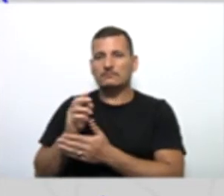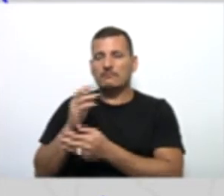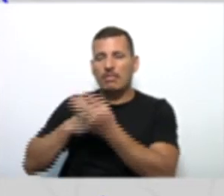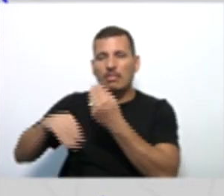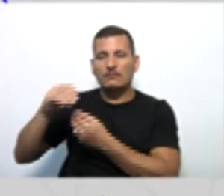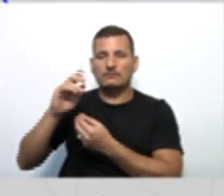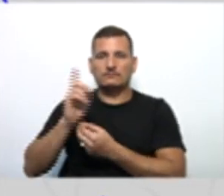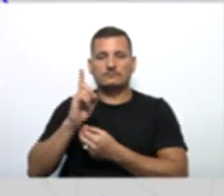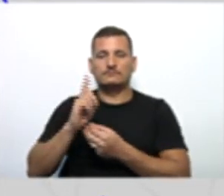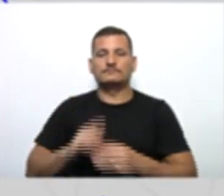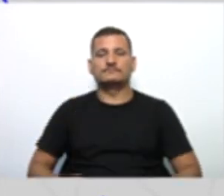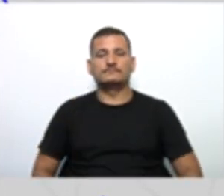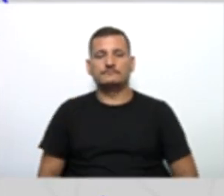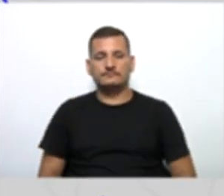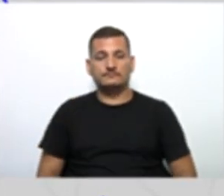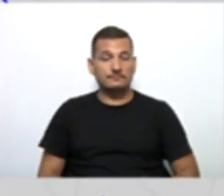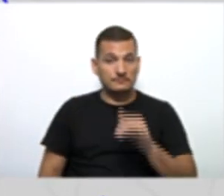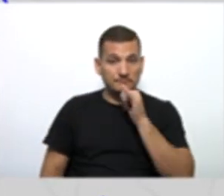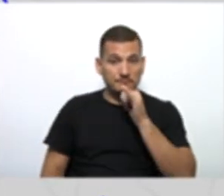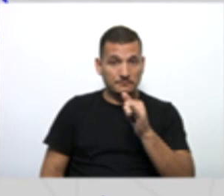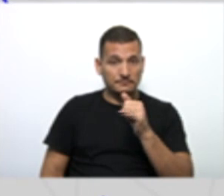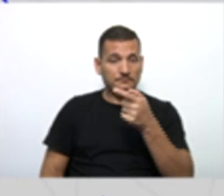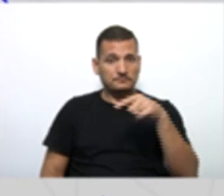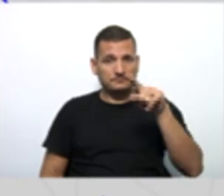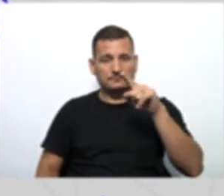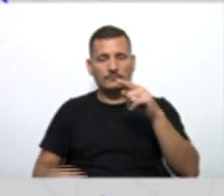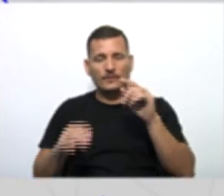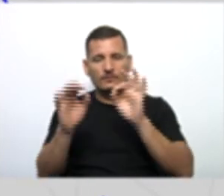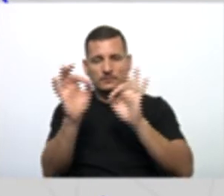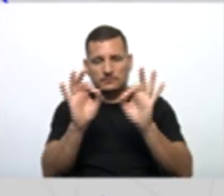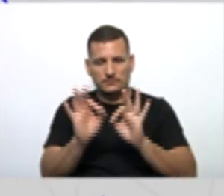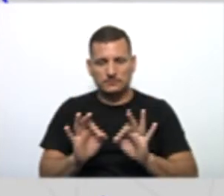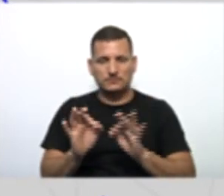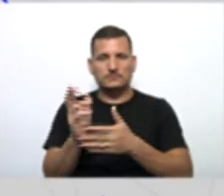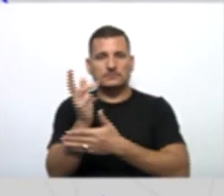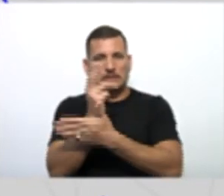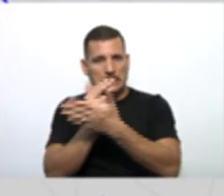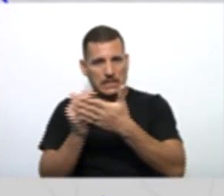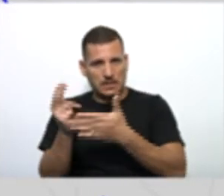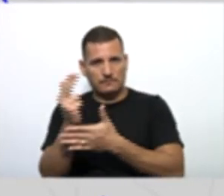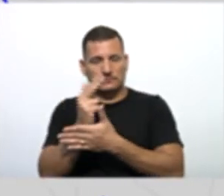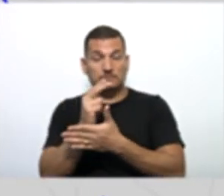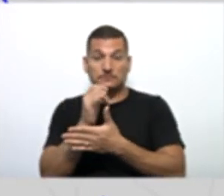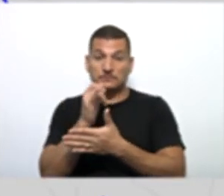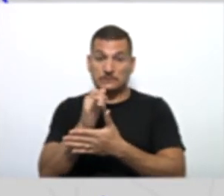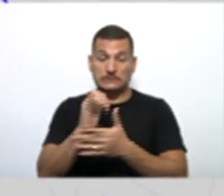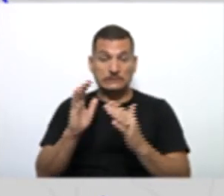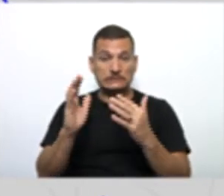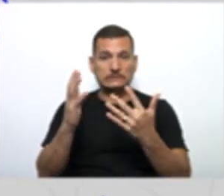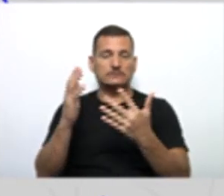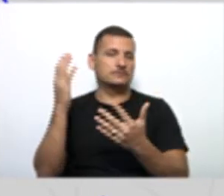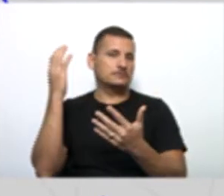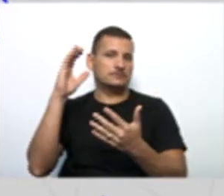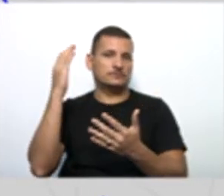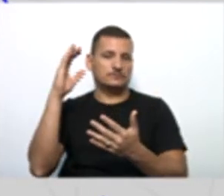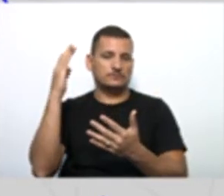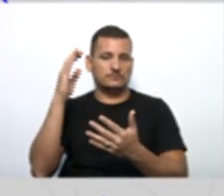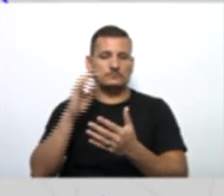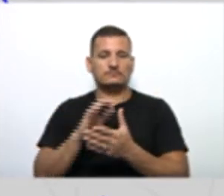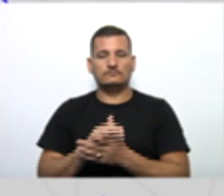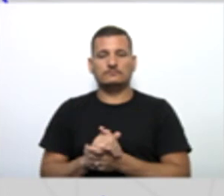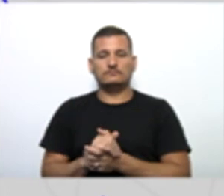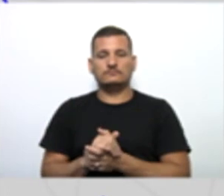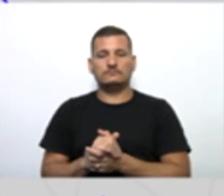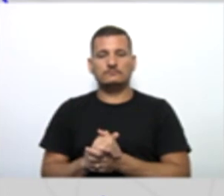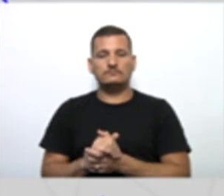preciso, quando vocês tiverem que produzir um gráfico de fato para um evento científico, utilizar,